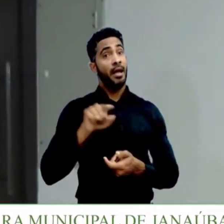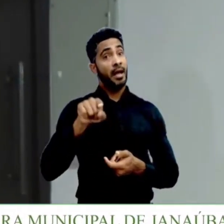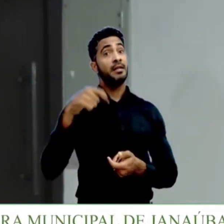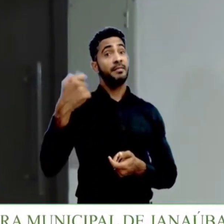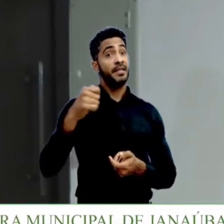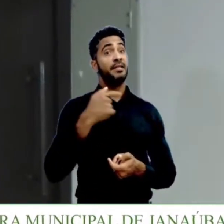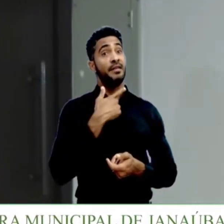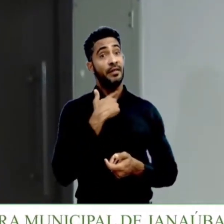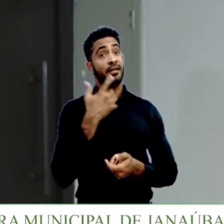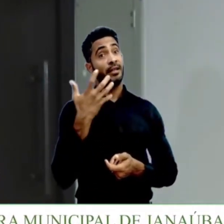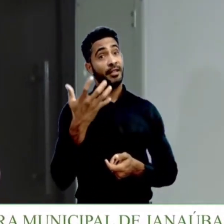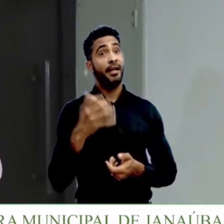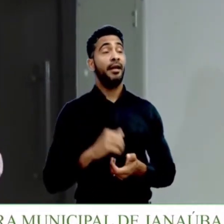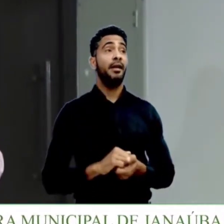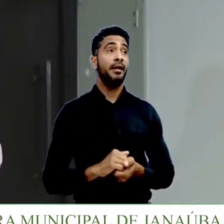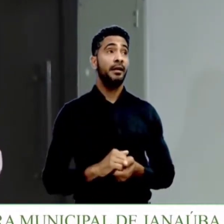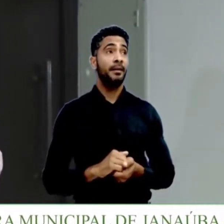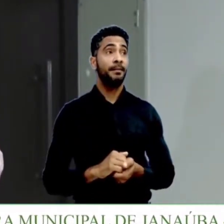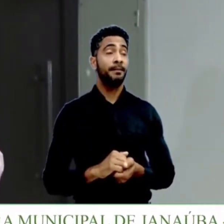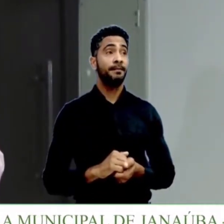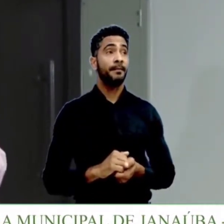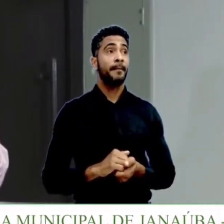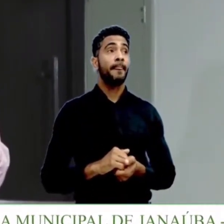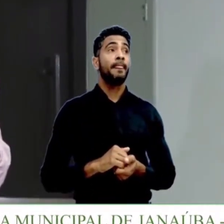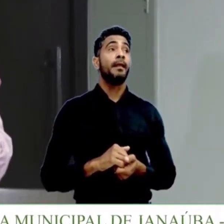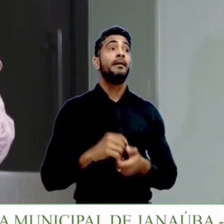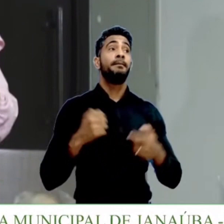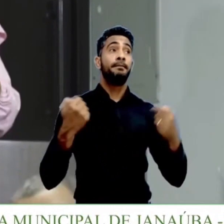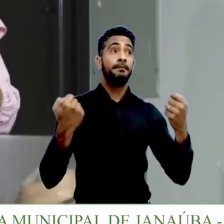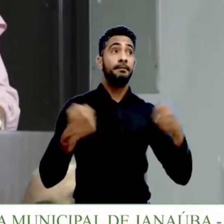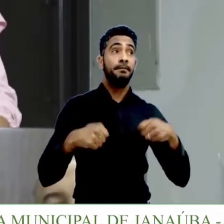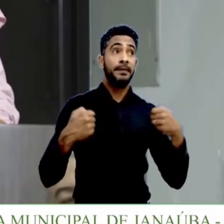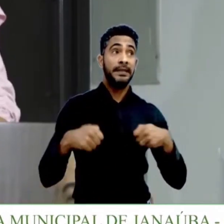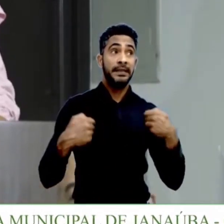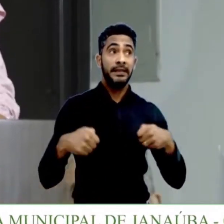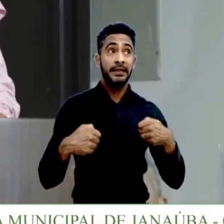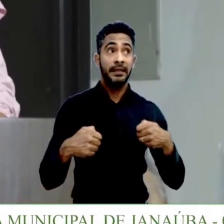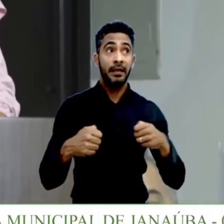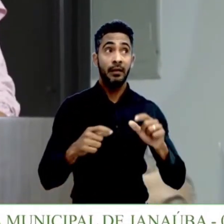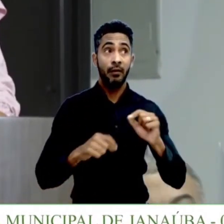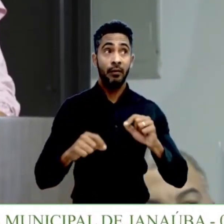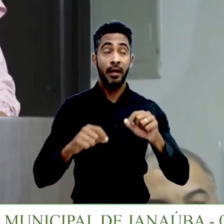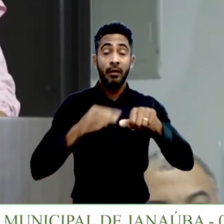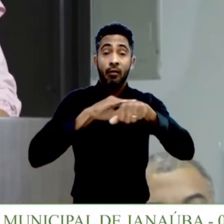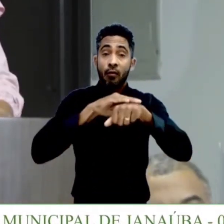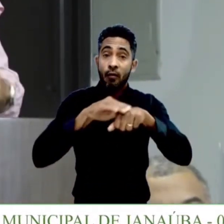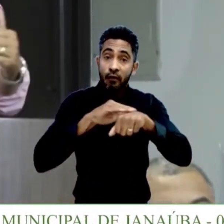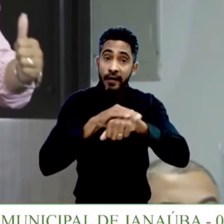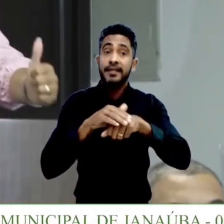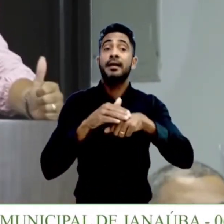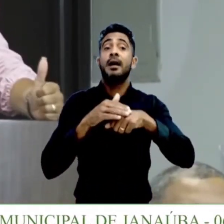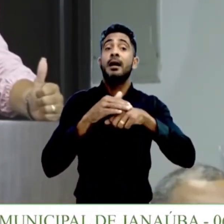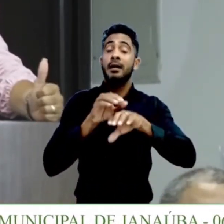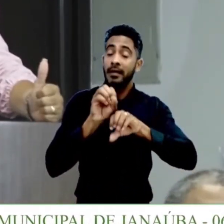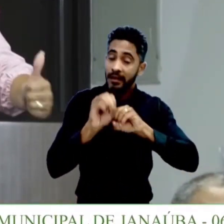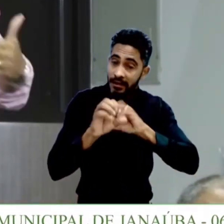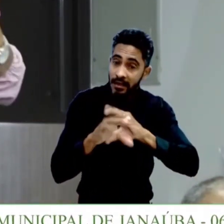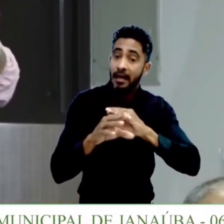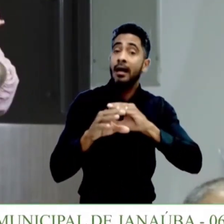que essas pessoas tenham autonomia, é preciso trabalhar com elas. Porque uma pessoa que